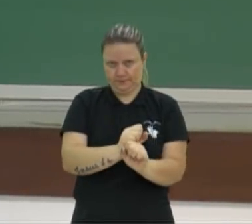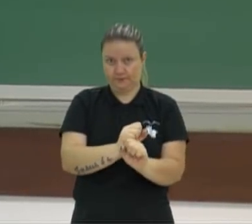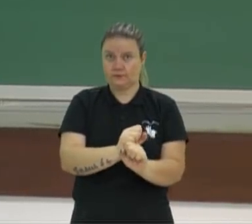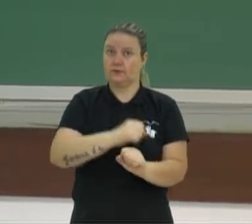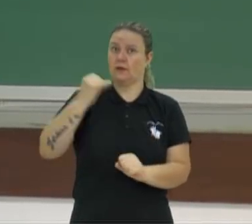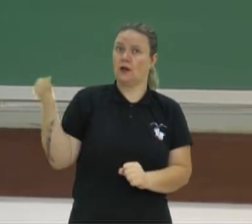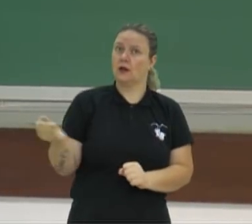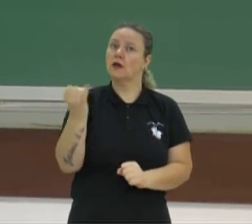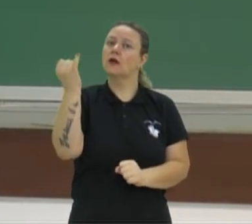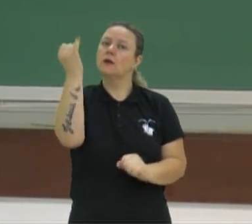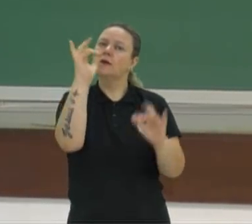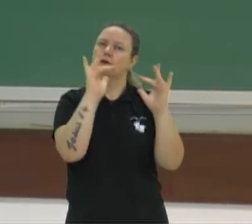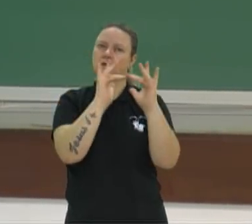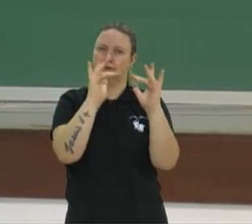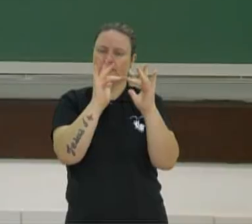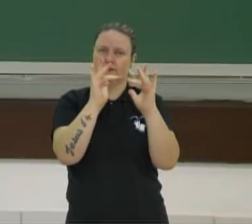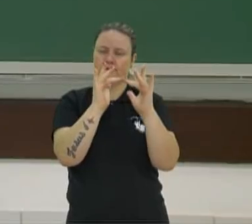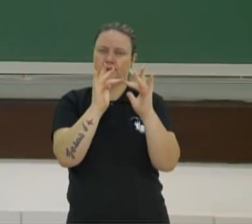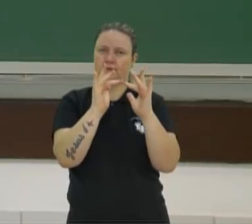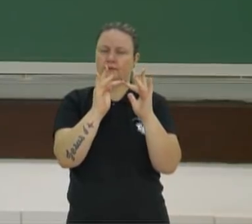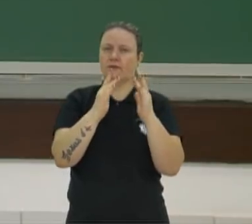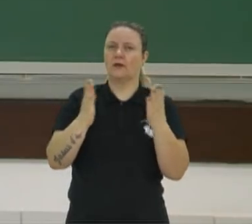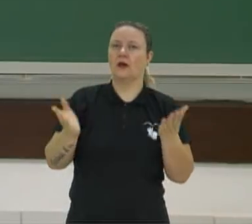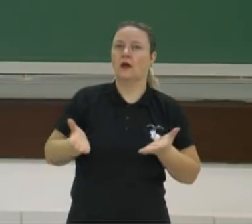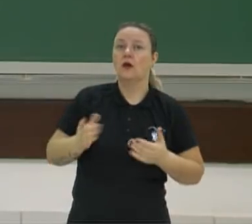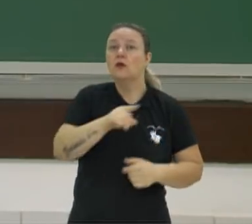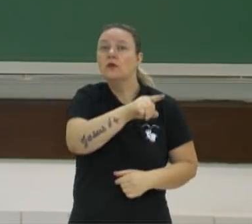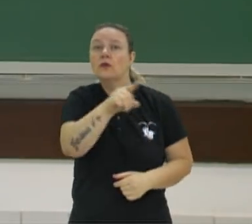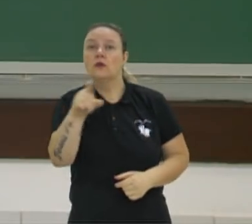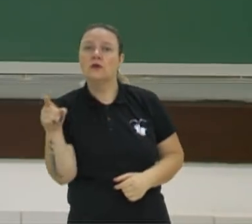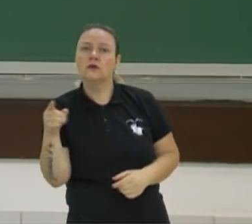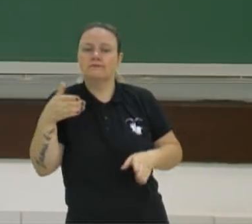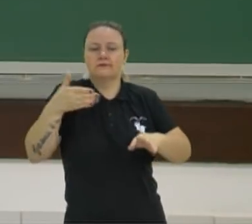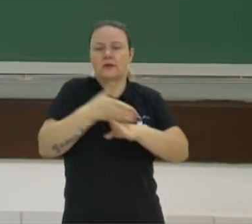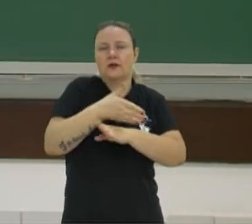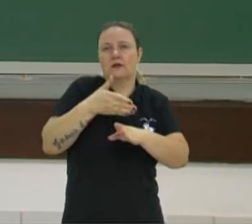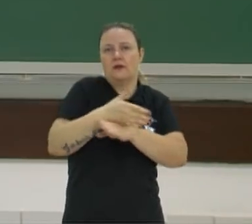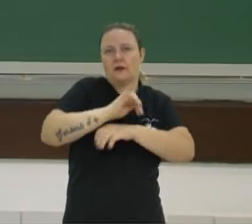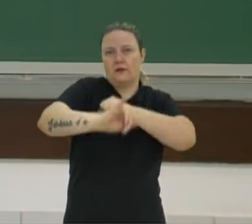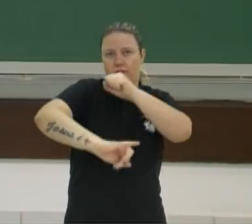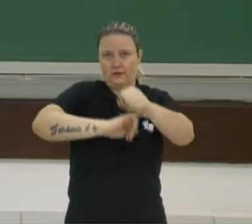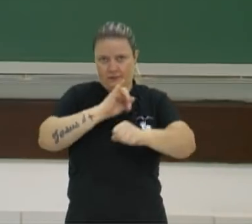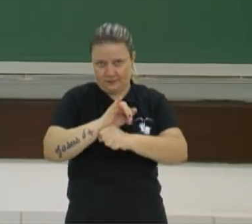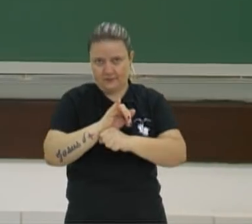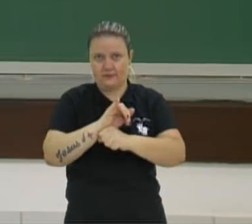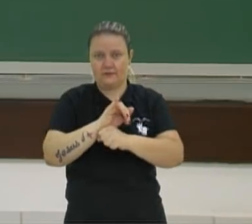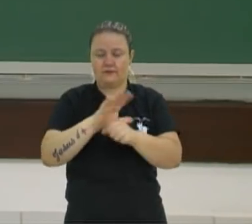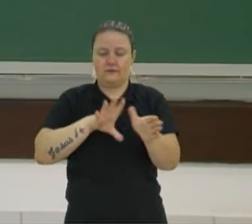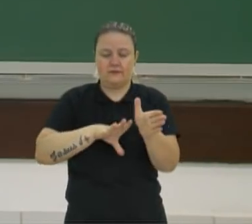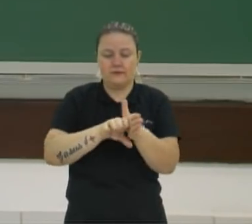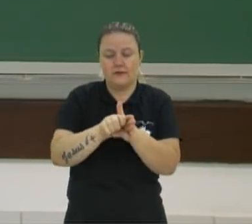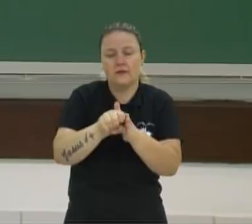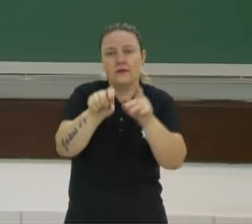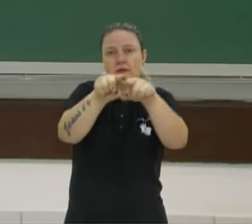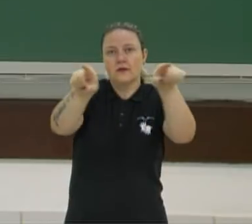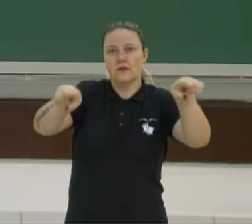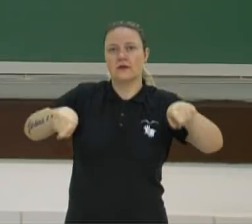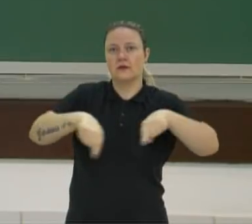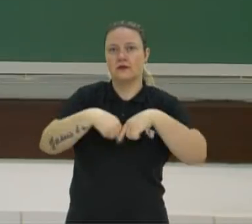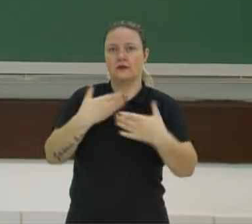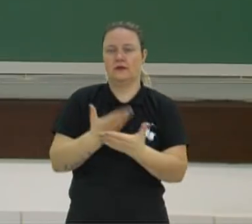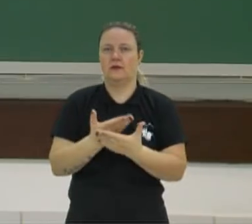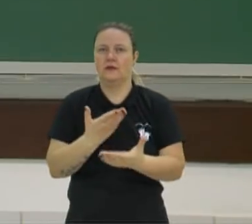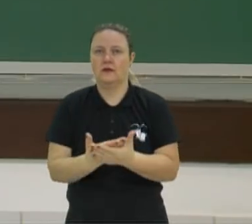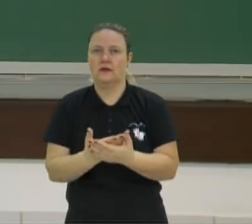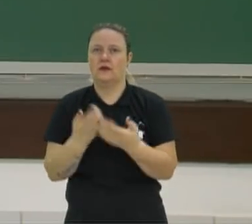esse contato, então mantenha. Já você que utiliza o Google Classroom para estudar, você